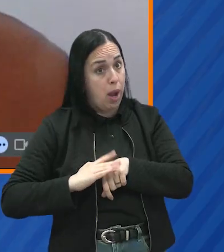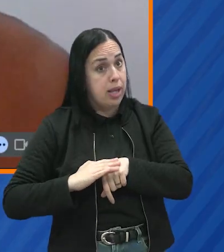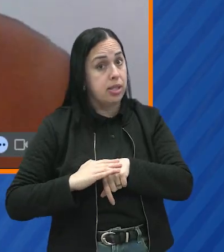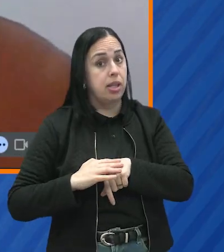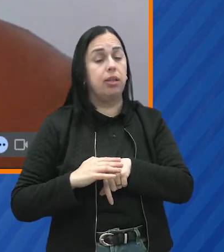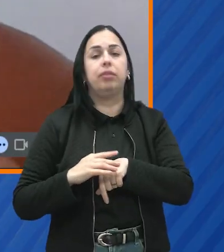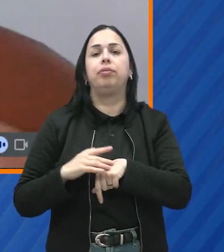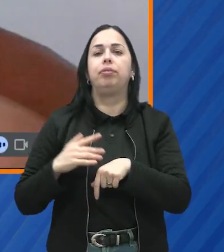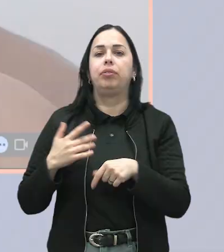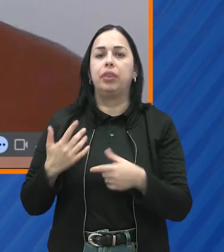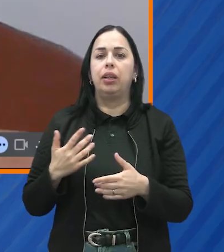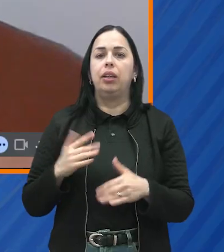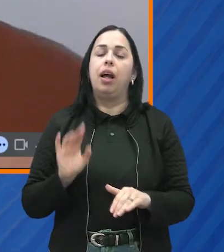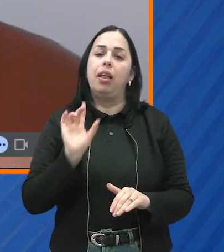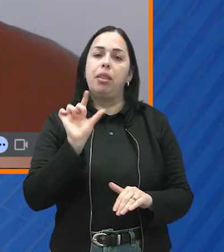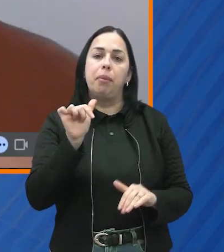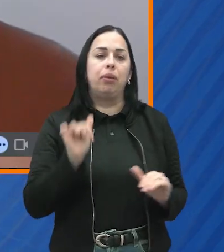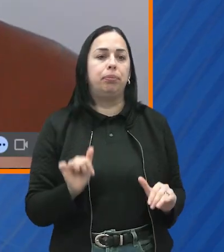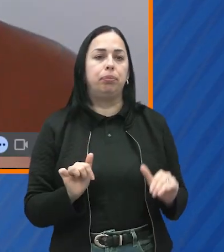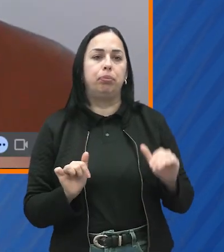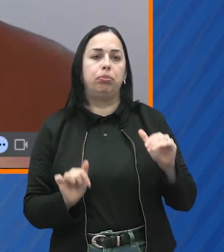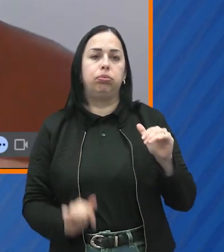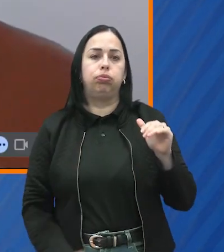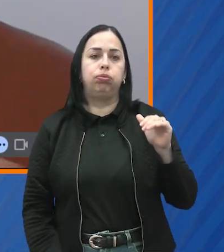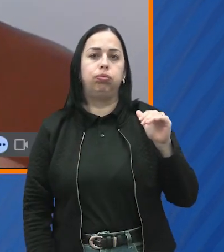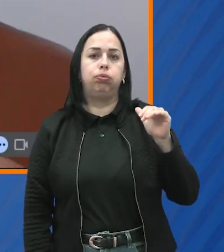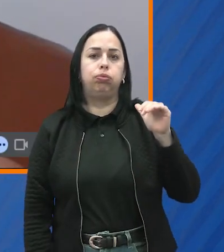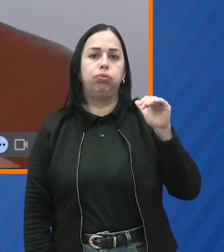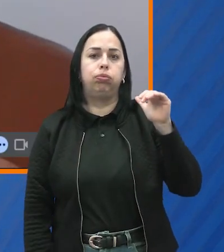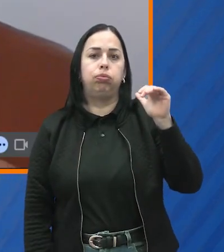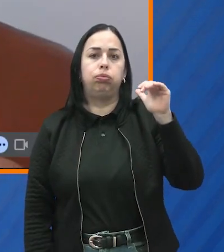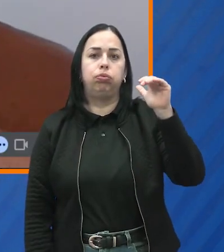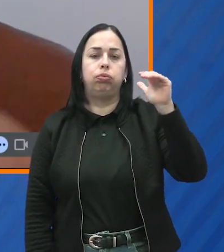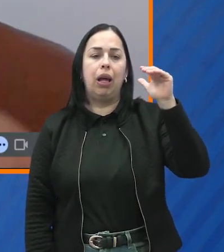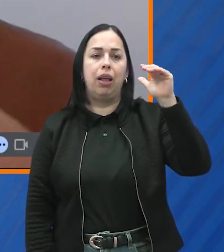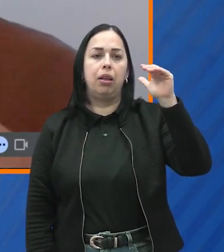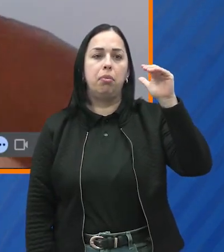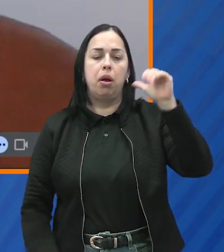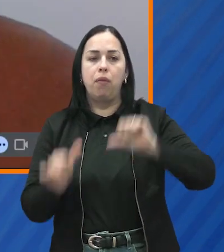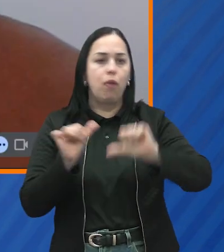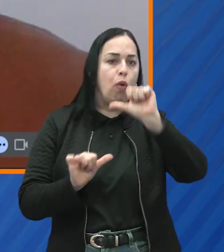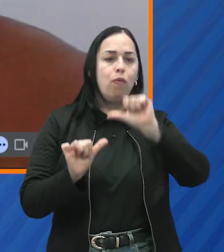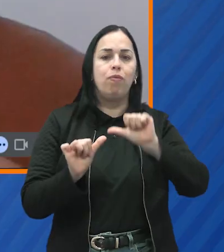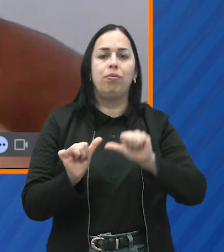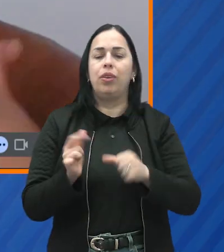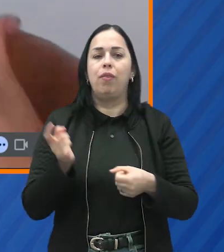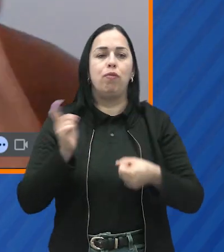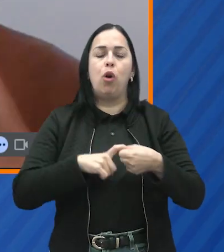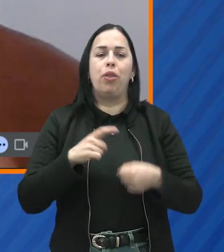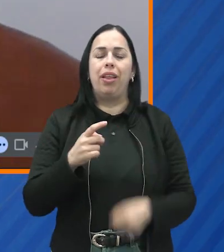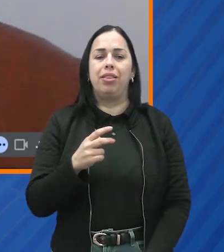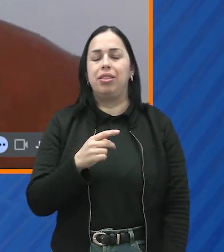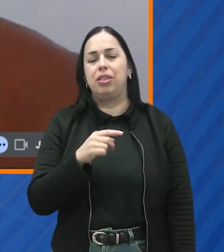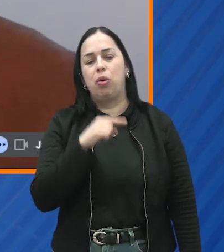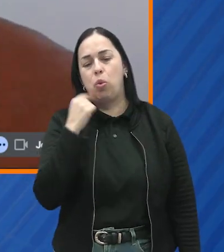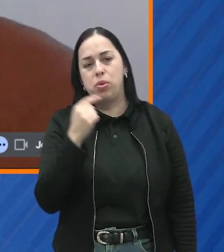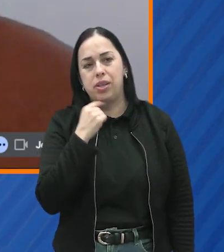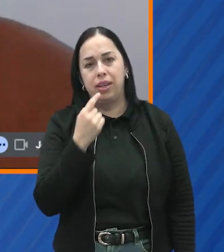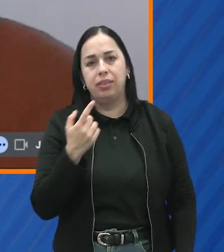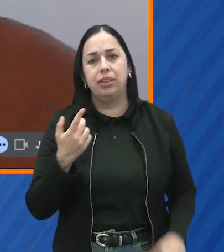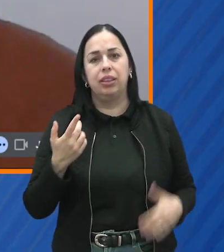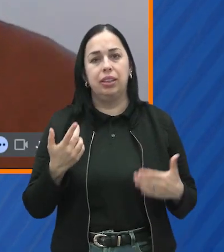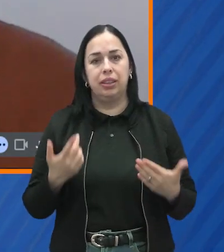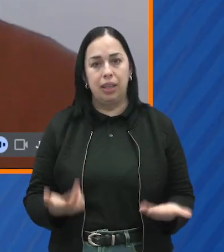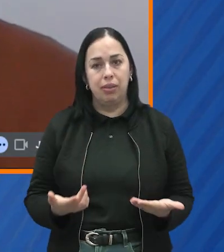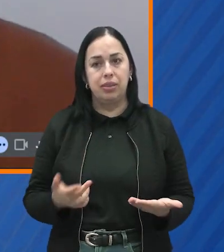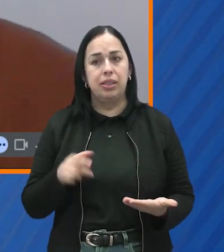mesmo ocular, né? Porque depois de uma certa idade, não é mais reversível, a gente não consegue mais recuperar a